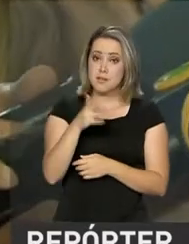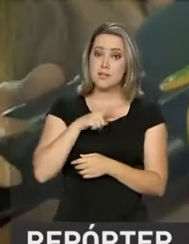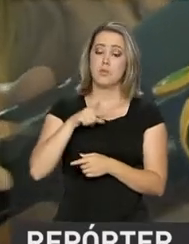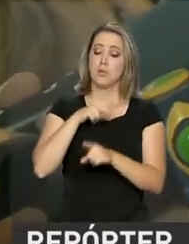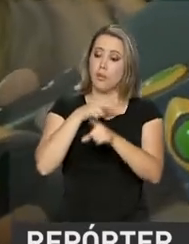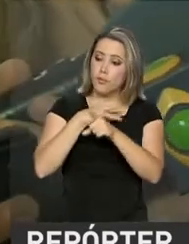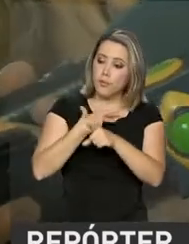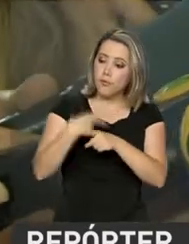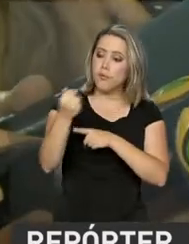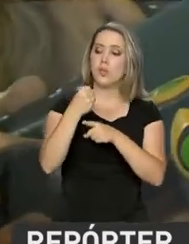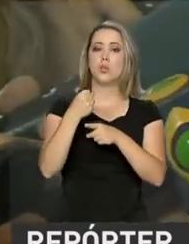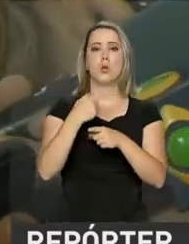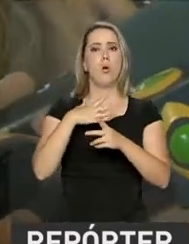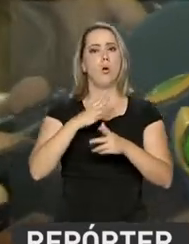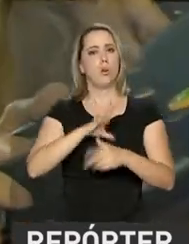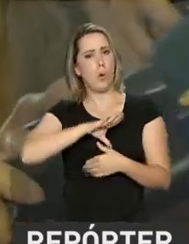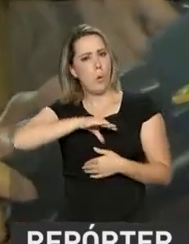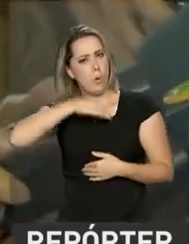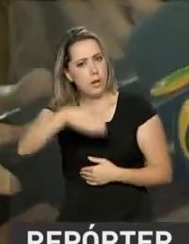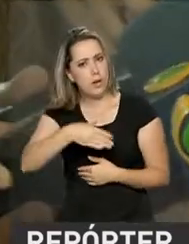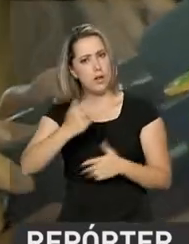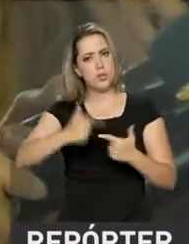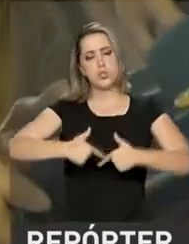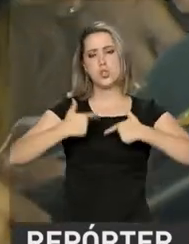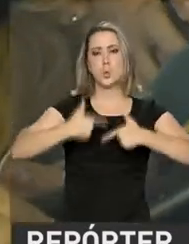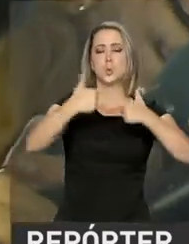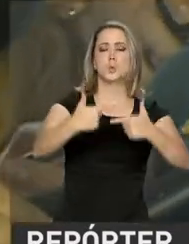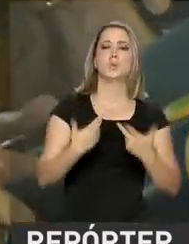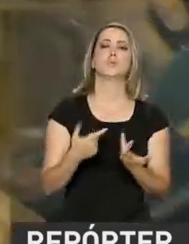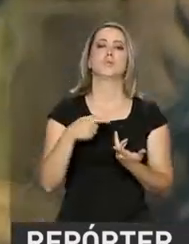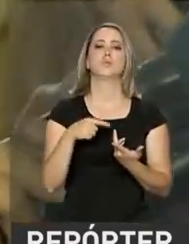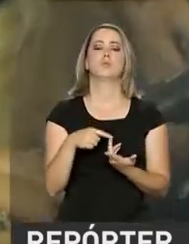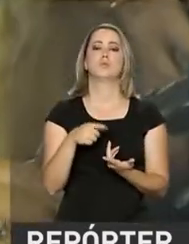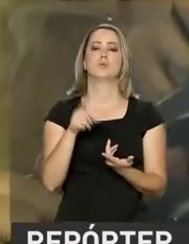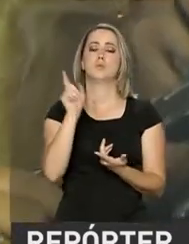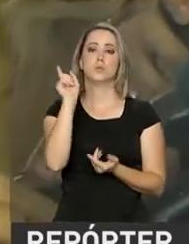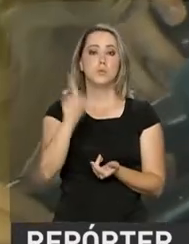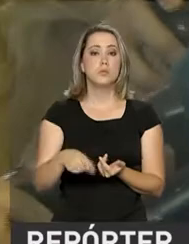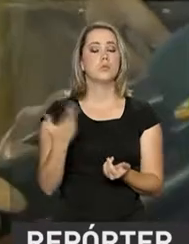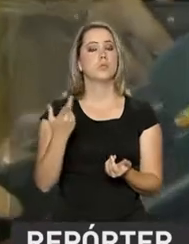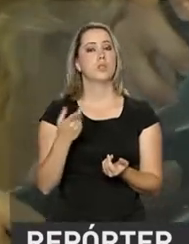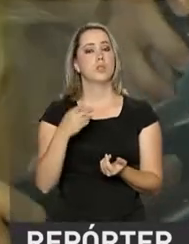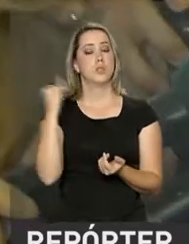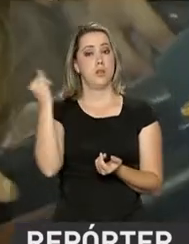desempenho de bravura, de luta, de sacrifício. E eu acho que esse é um